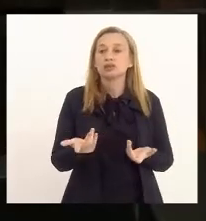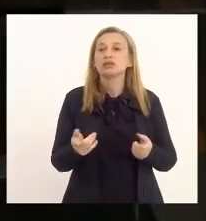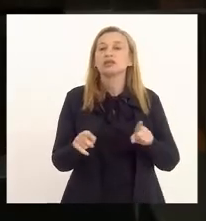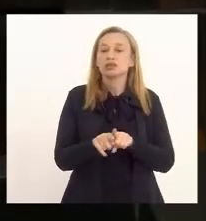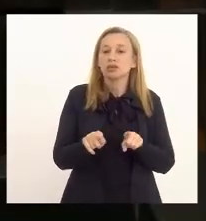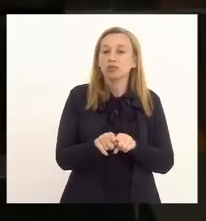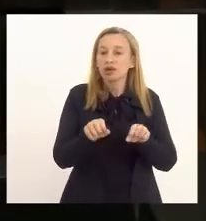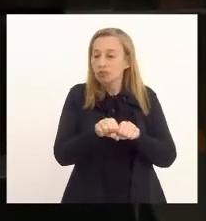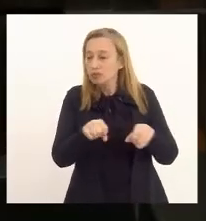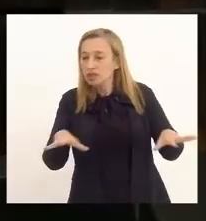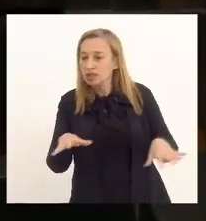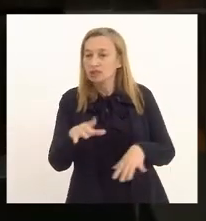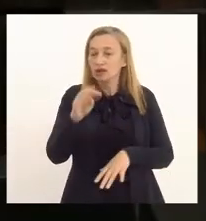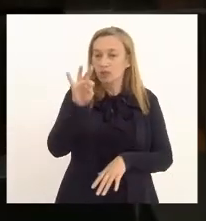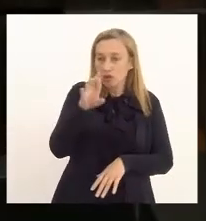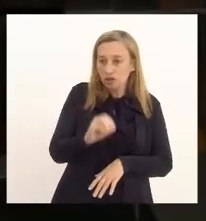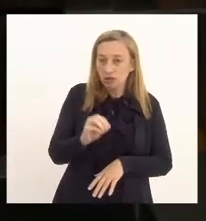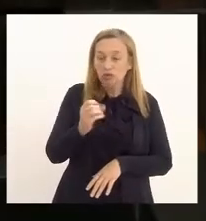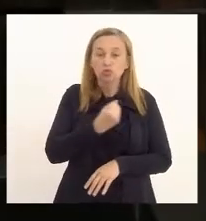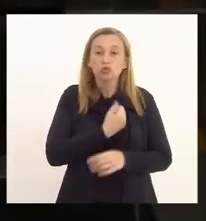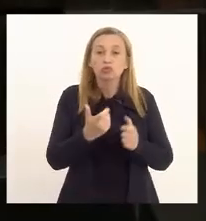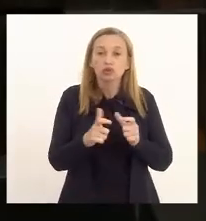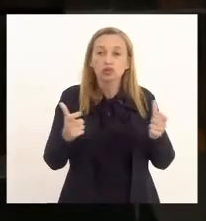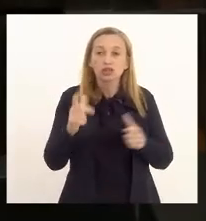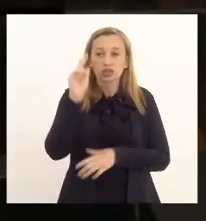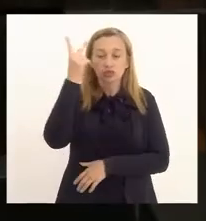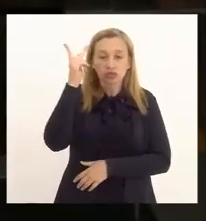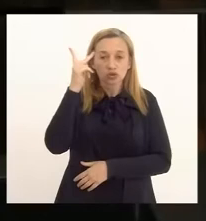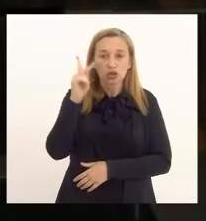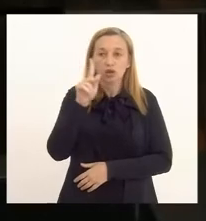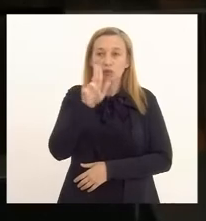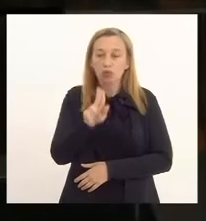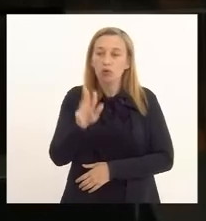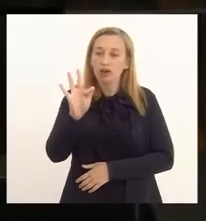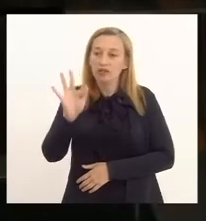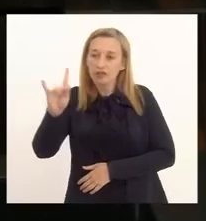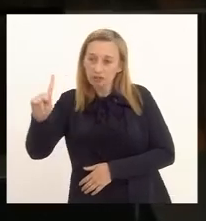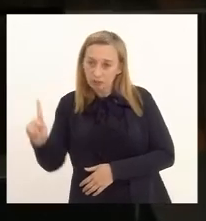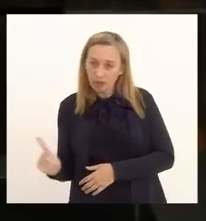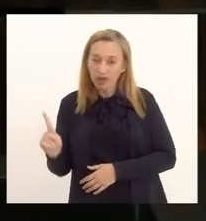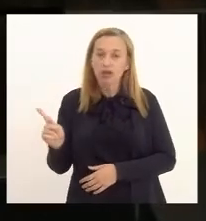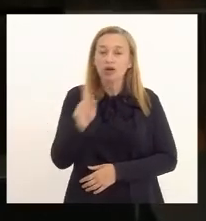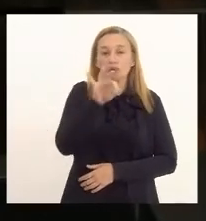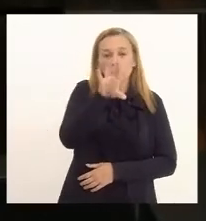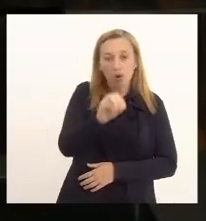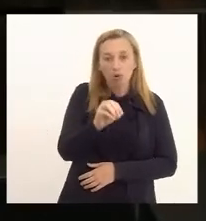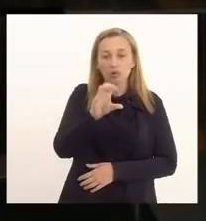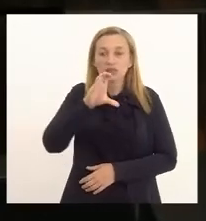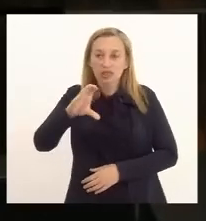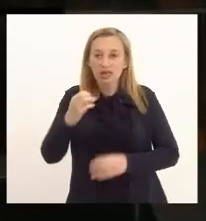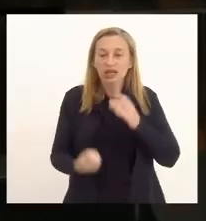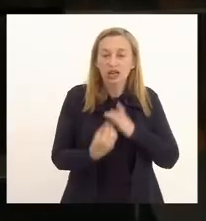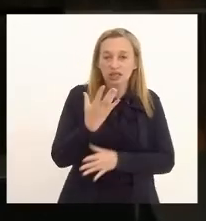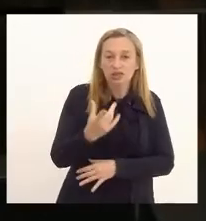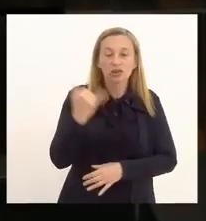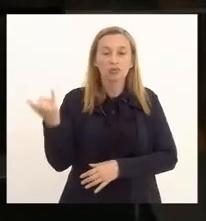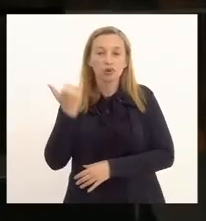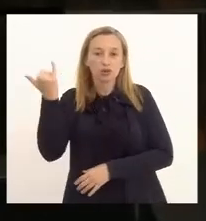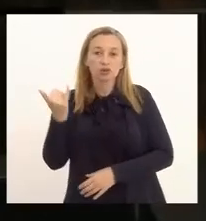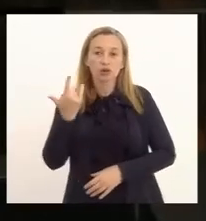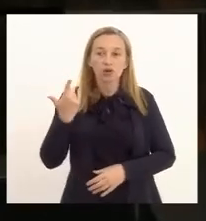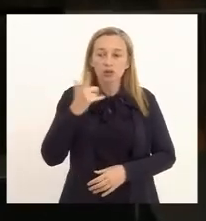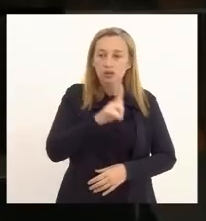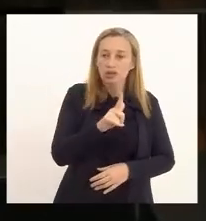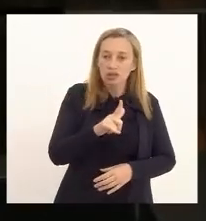dos laboratórios. Há uma demanda histórica da FFP pela ampliação do seu bloco C, que é muito importante para que ela consiga